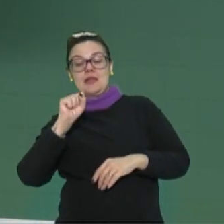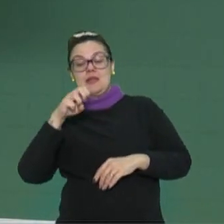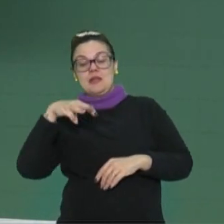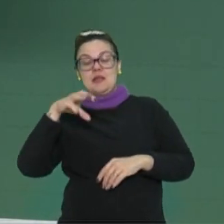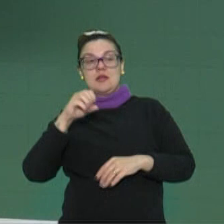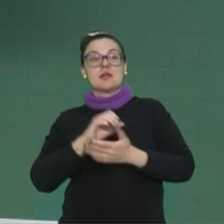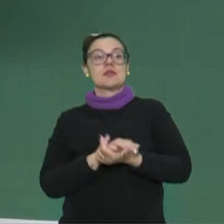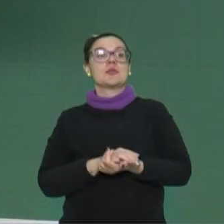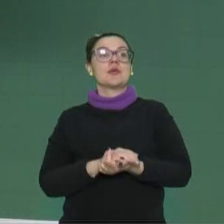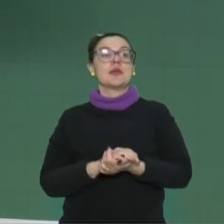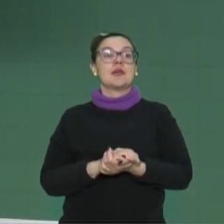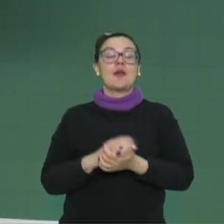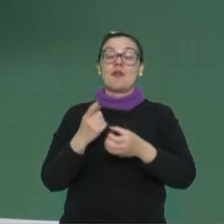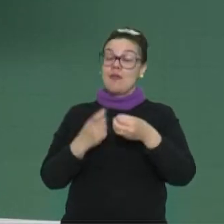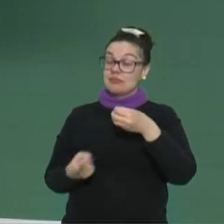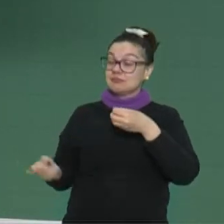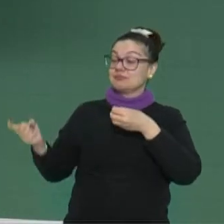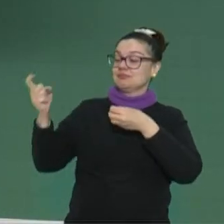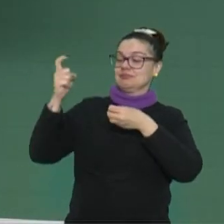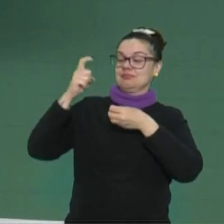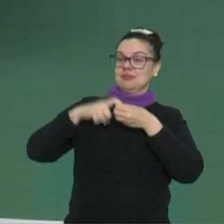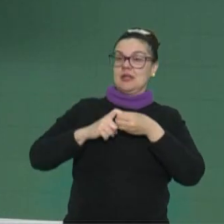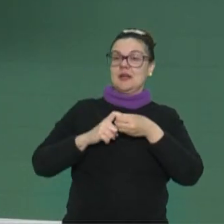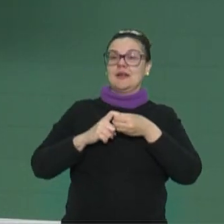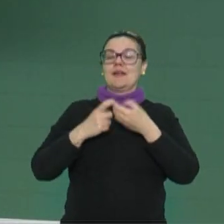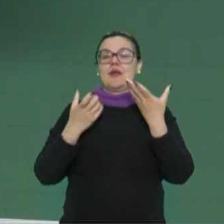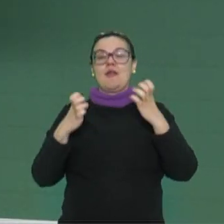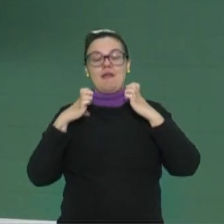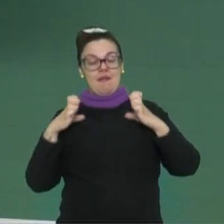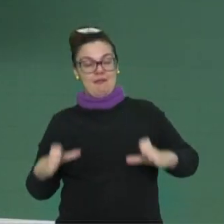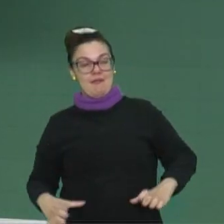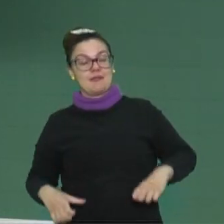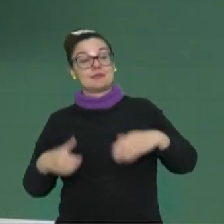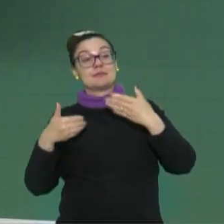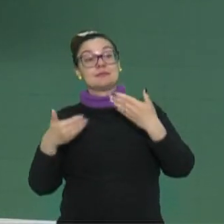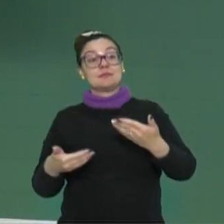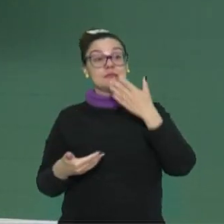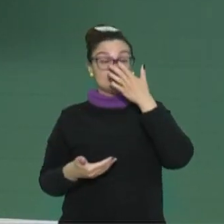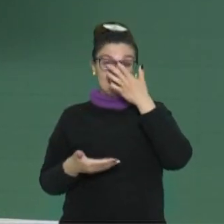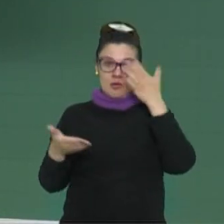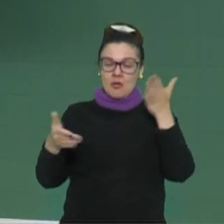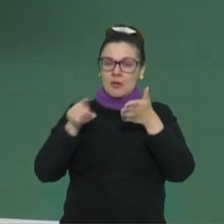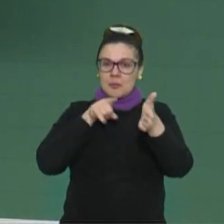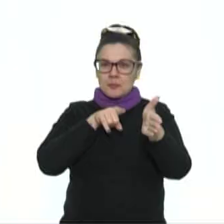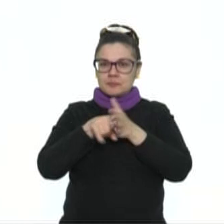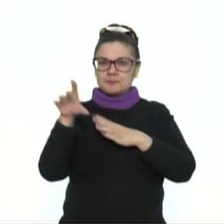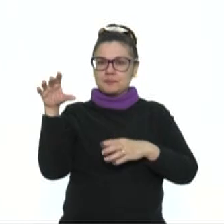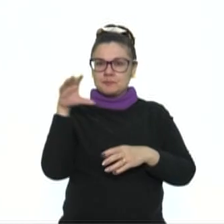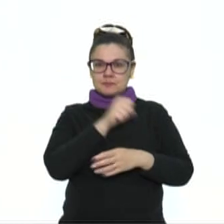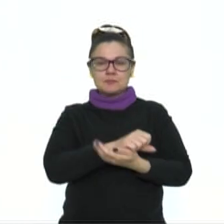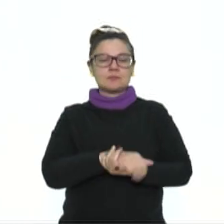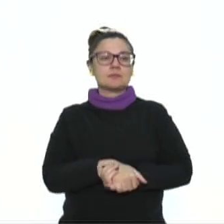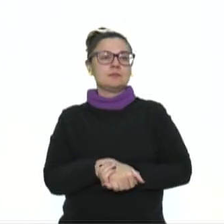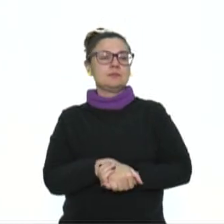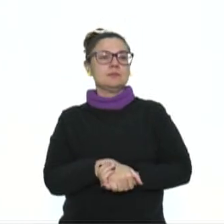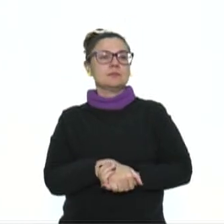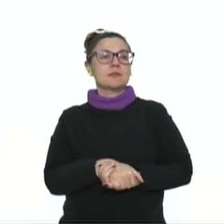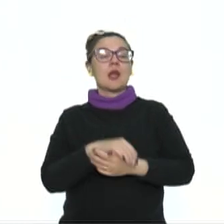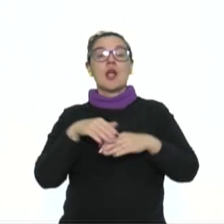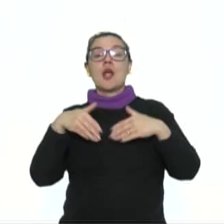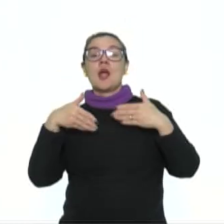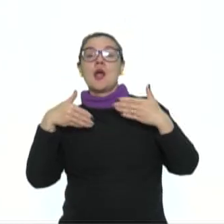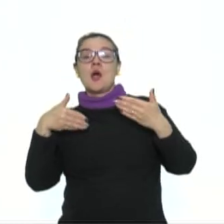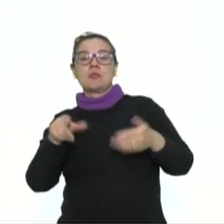eterno retorno como uma resposta ética a essa questão. Então vamos a uma questão aqui. Quais são os principais temas